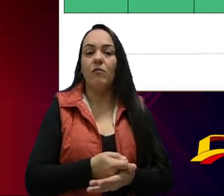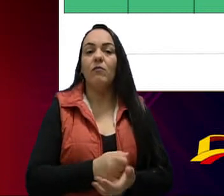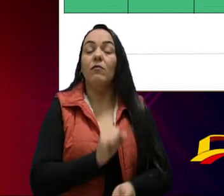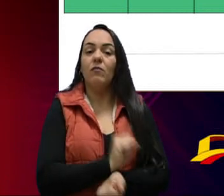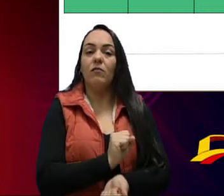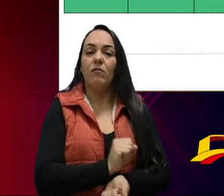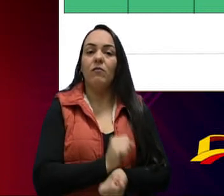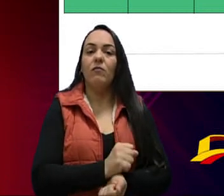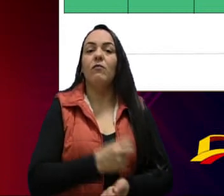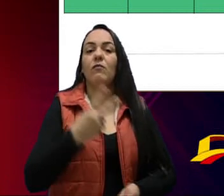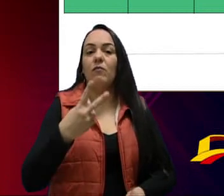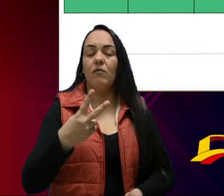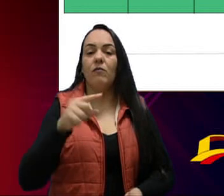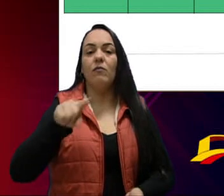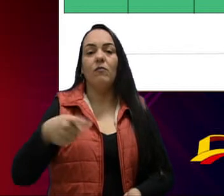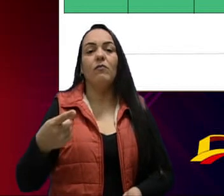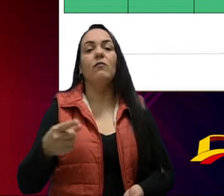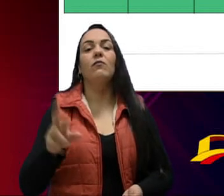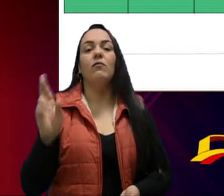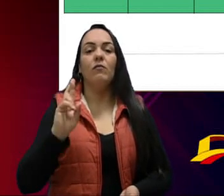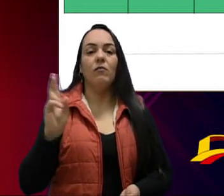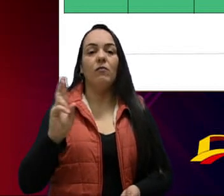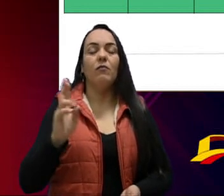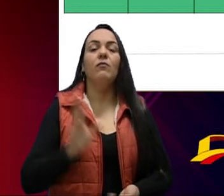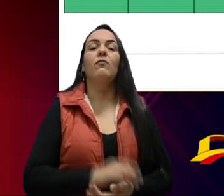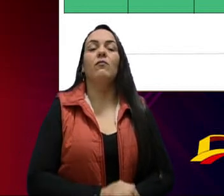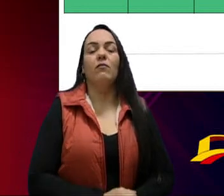milhões e duzentos mil